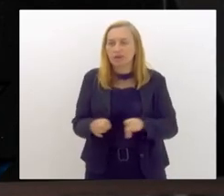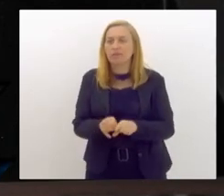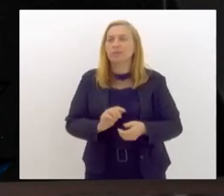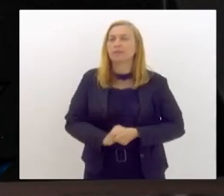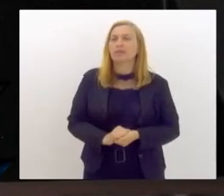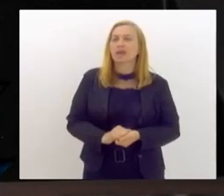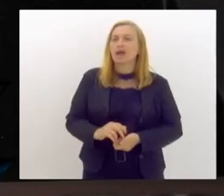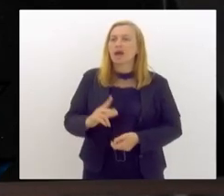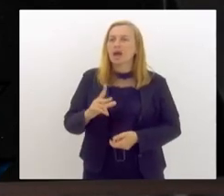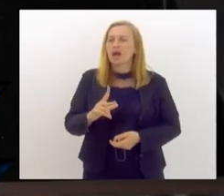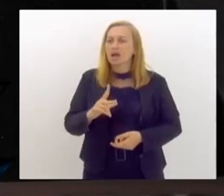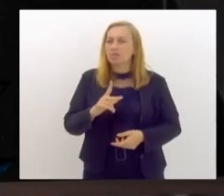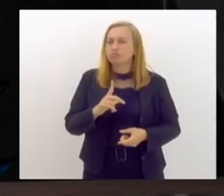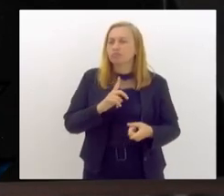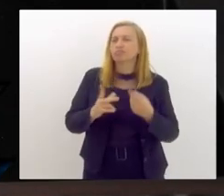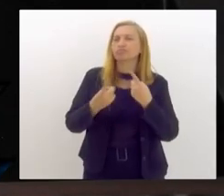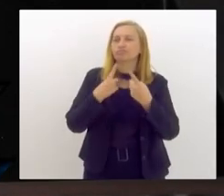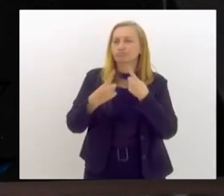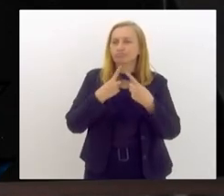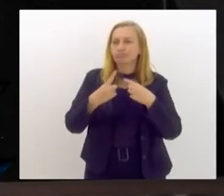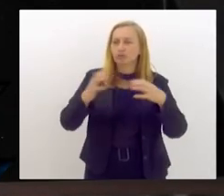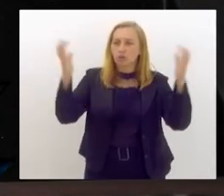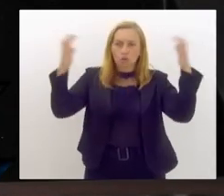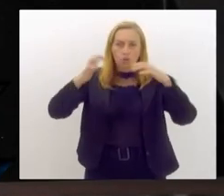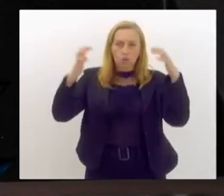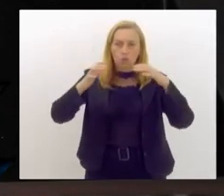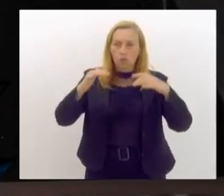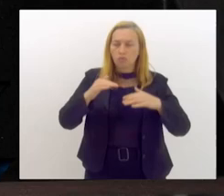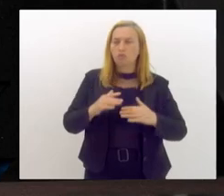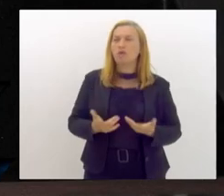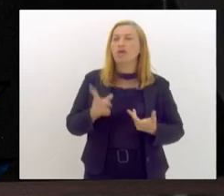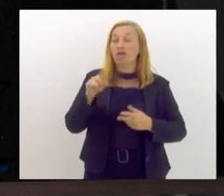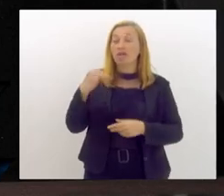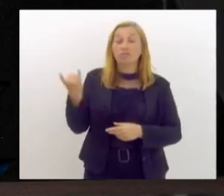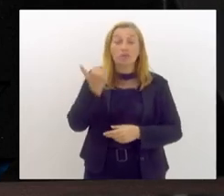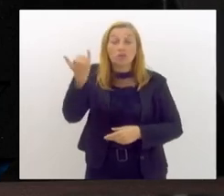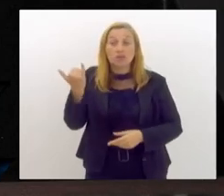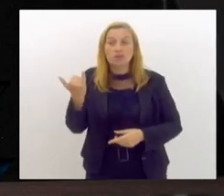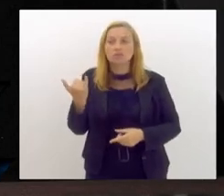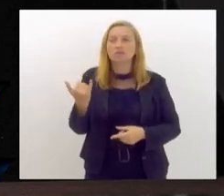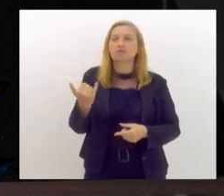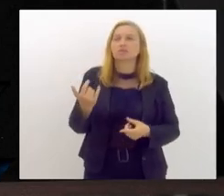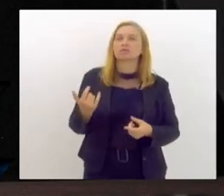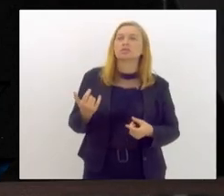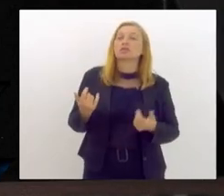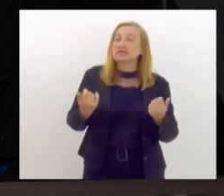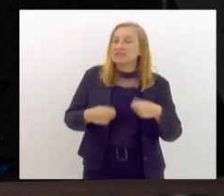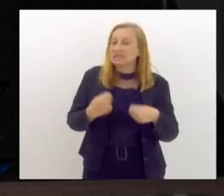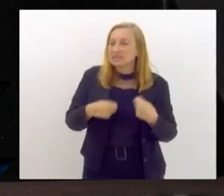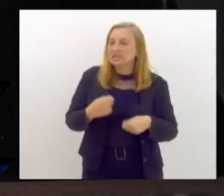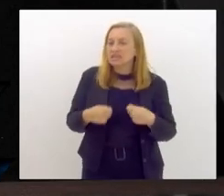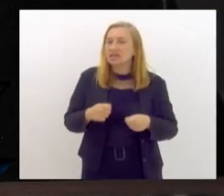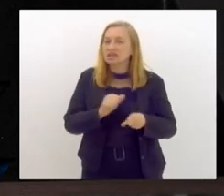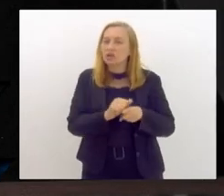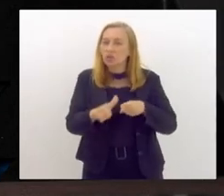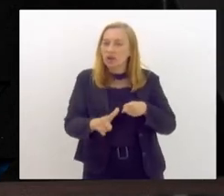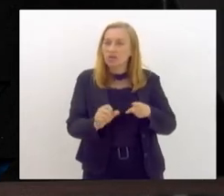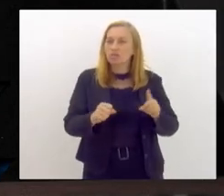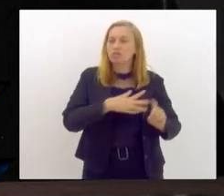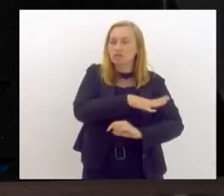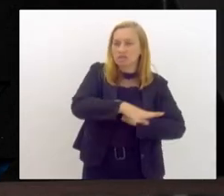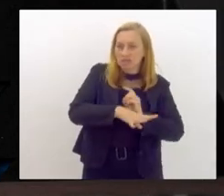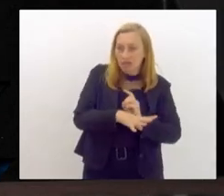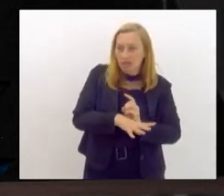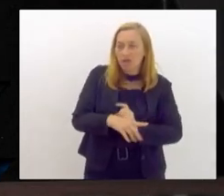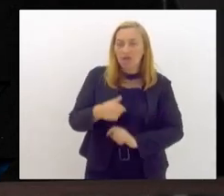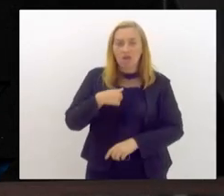A própria discussão de alagamentos e enchentes é uma discussão importantíssima que tem a ver com a necessidade de aluguel social. Eu,